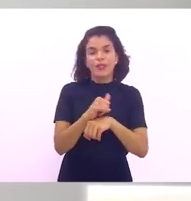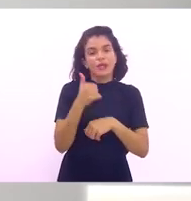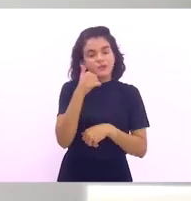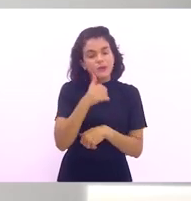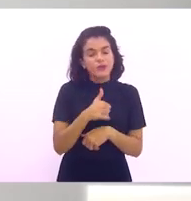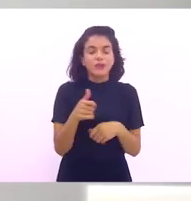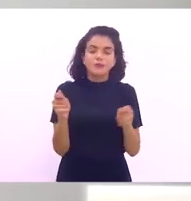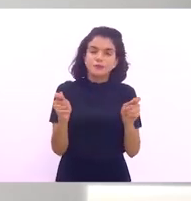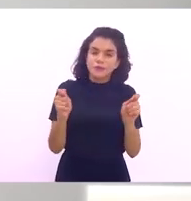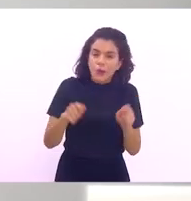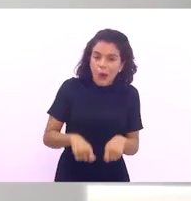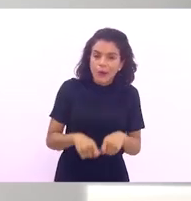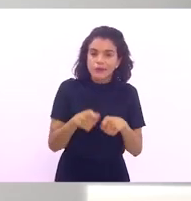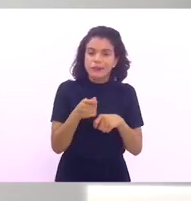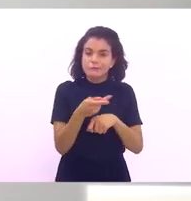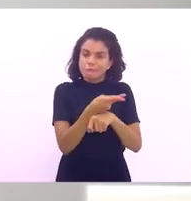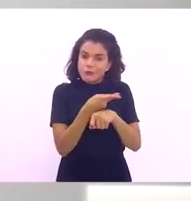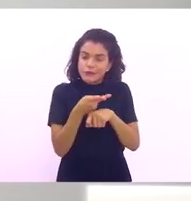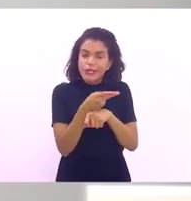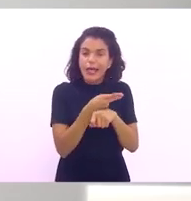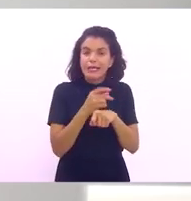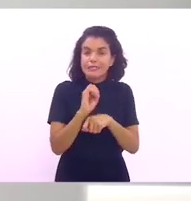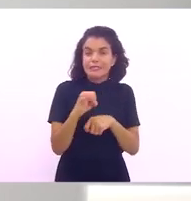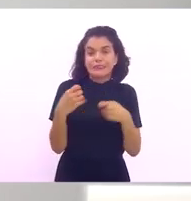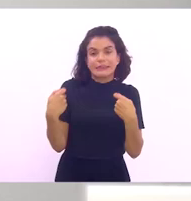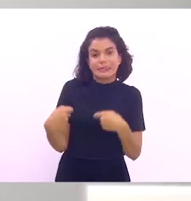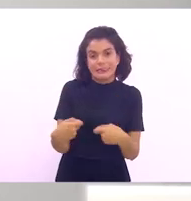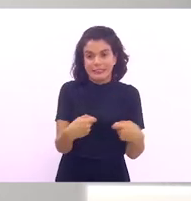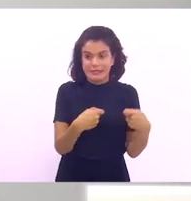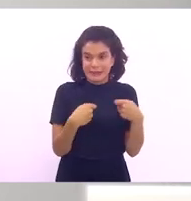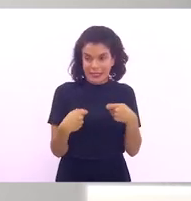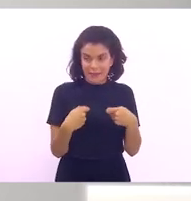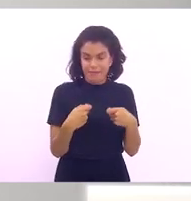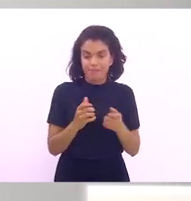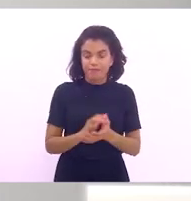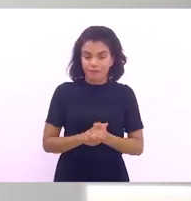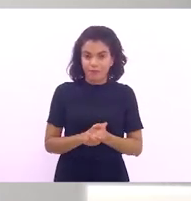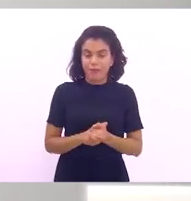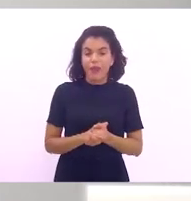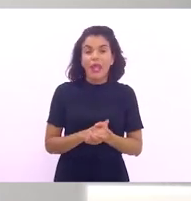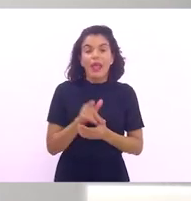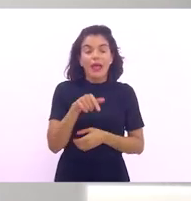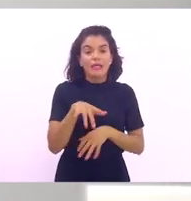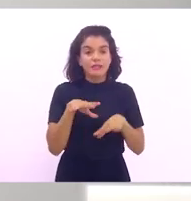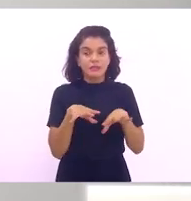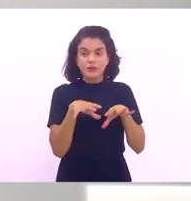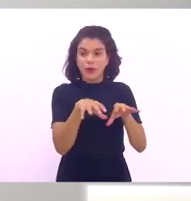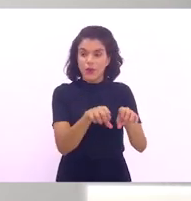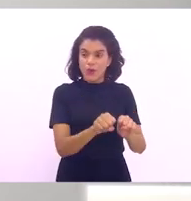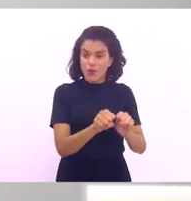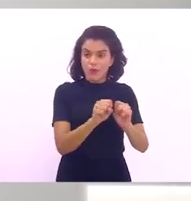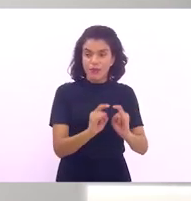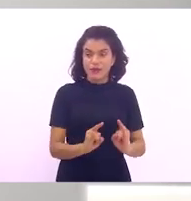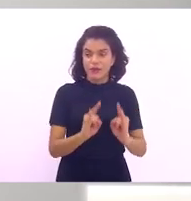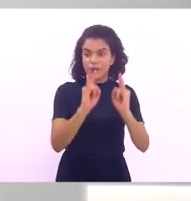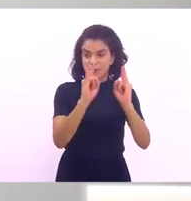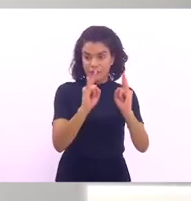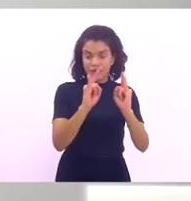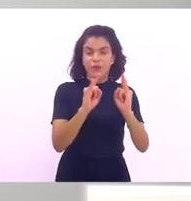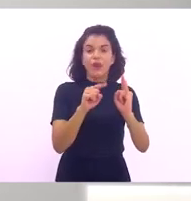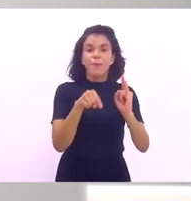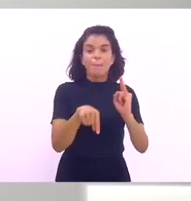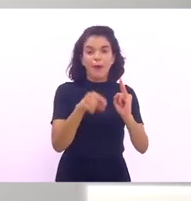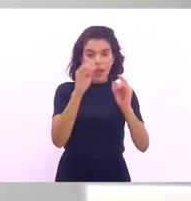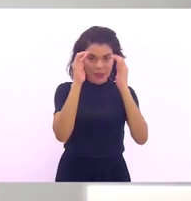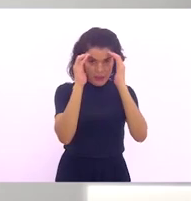as mulheres possam buscar no caso de necessidade né Essa ocupação ela surge não só para cumprir